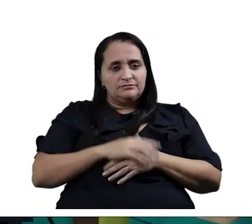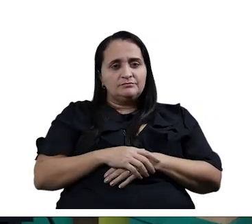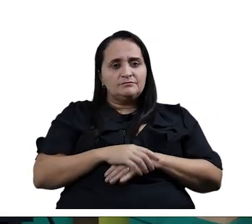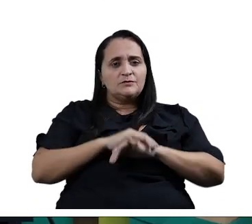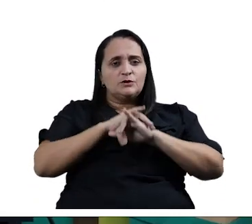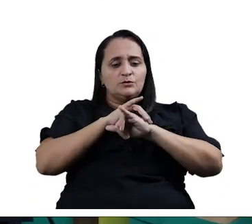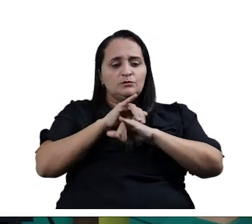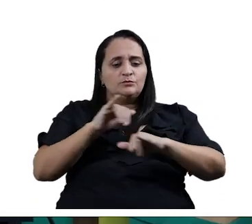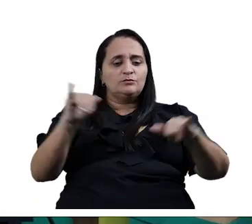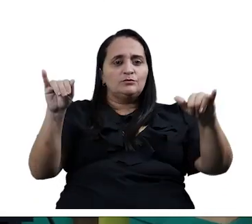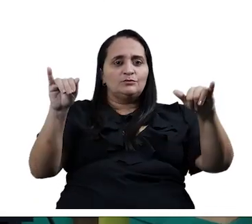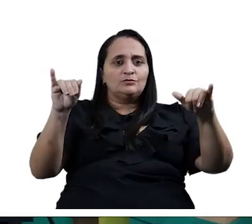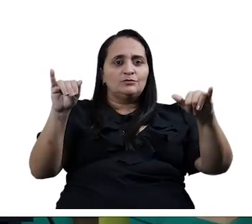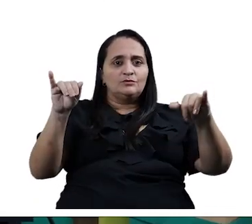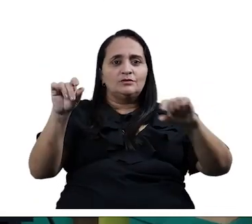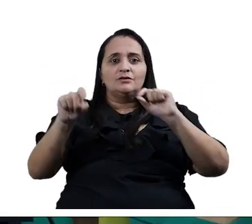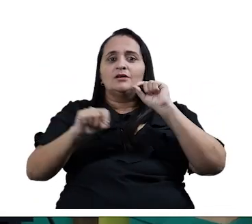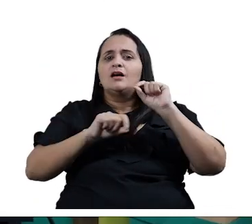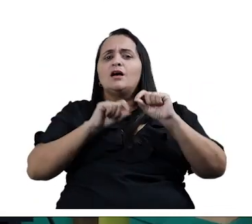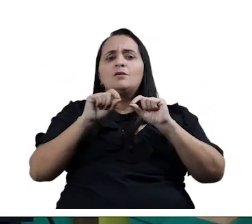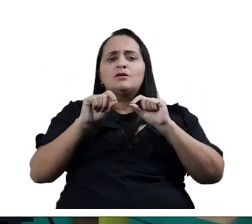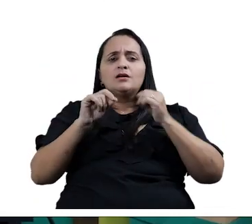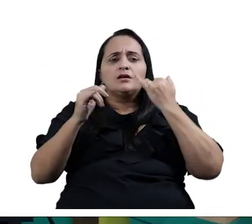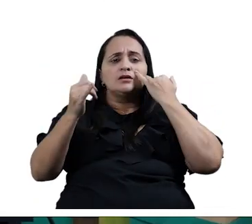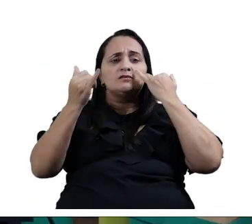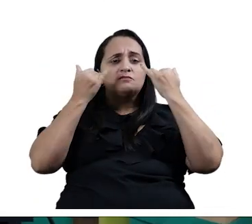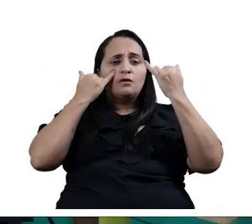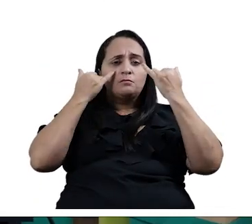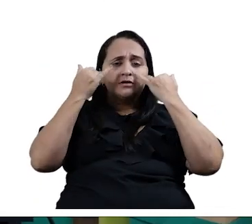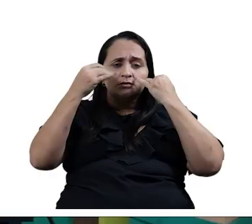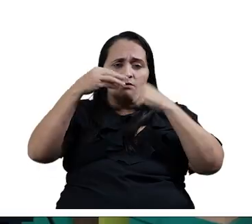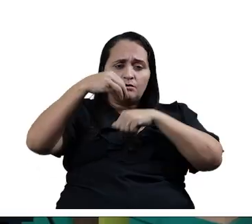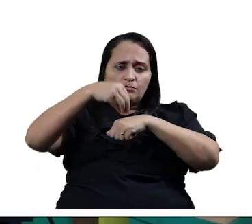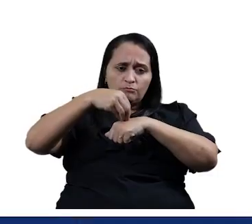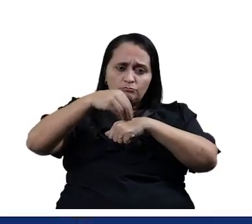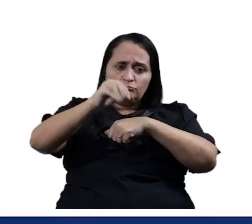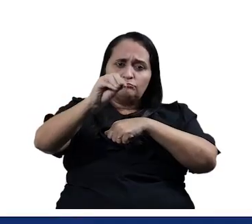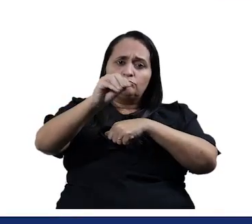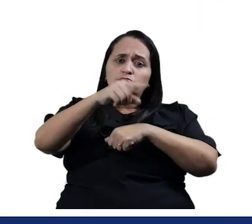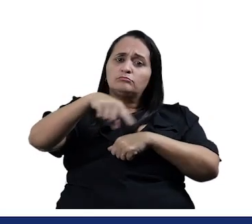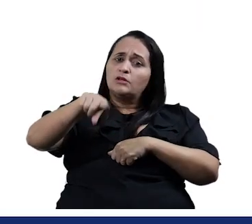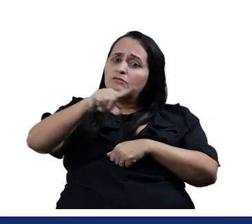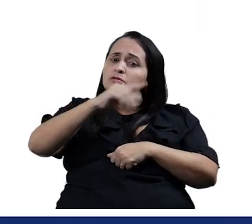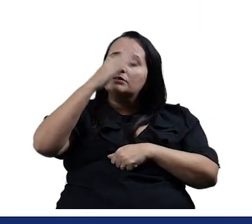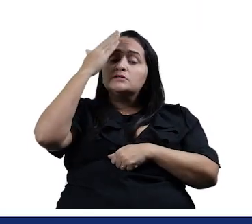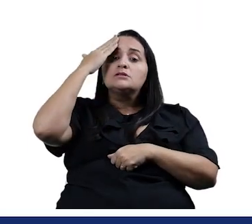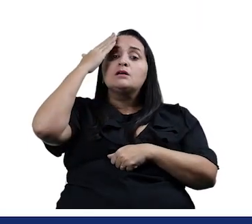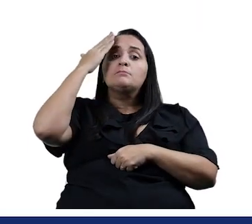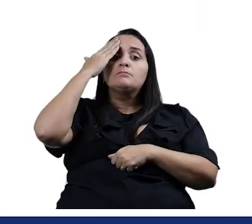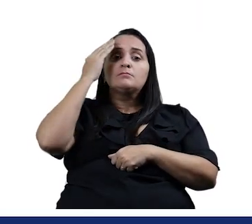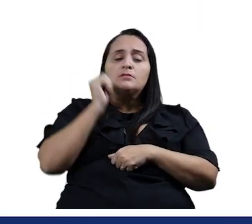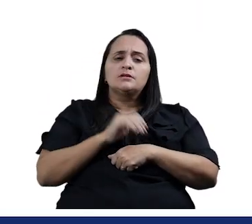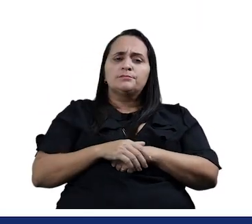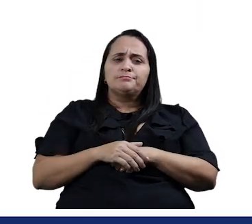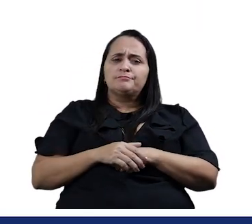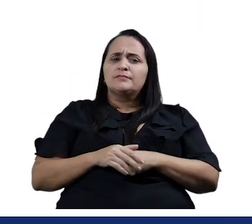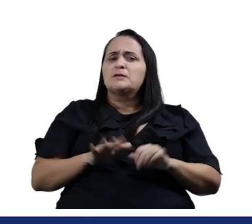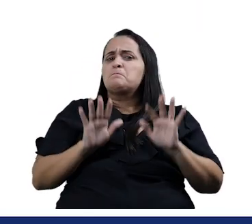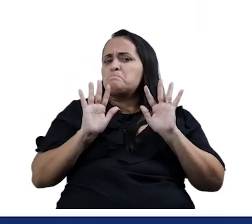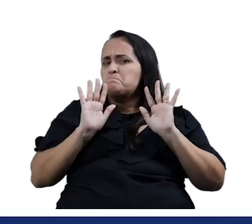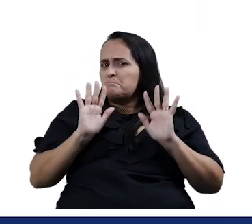no caso da notícia, a minha intenção é informar um fato. Agora, já no caso